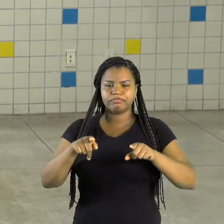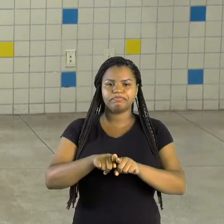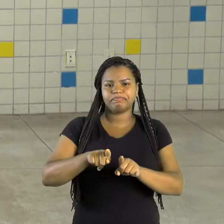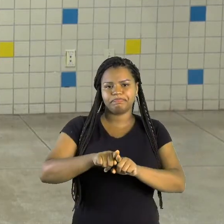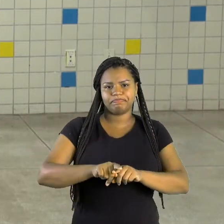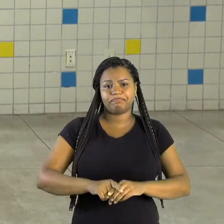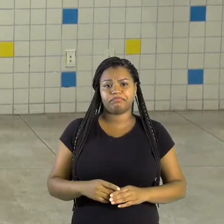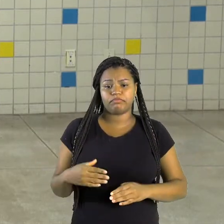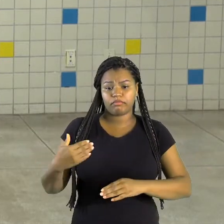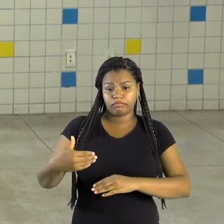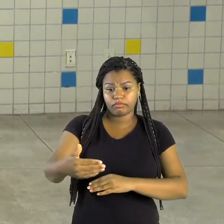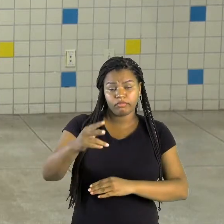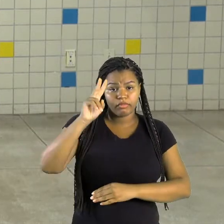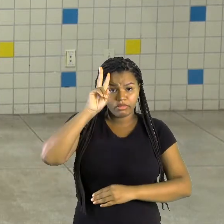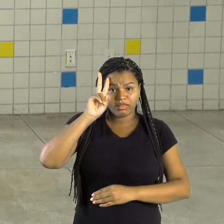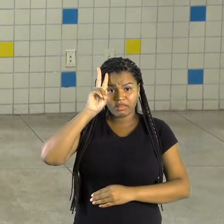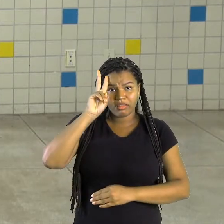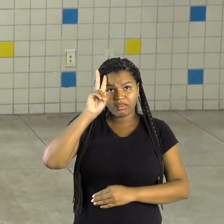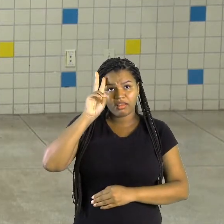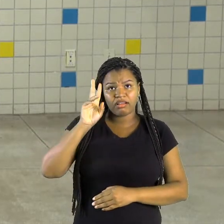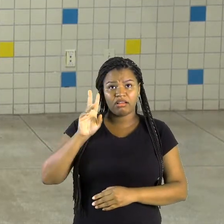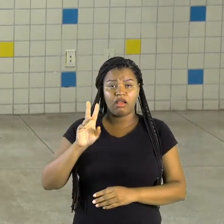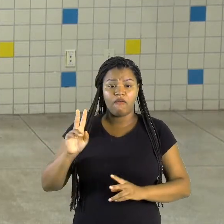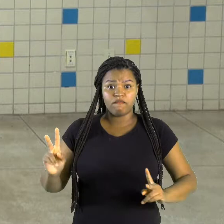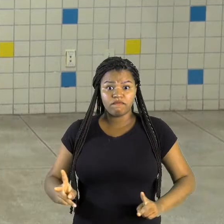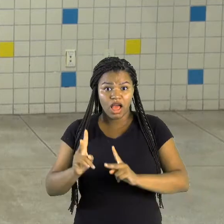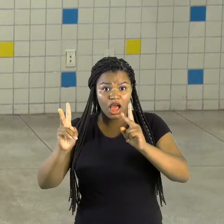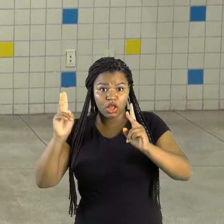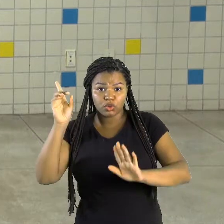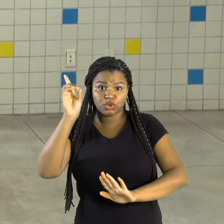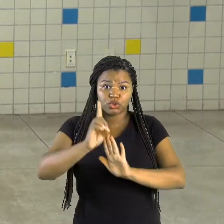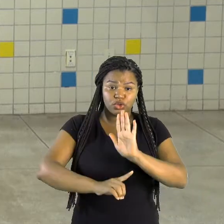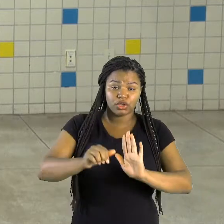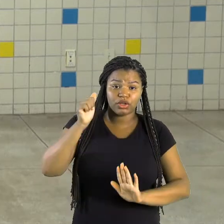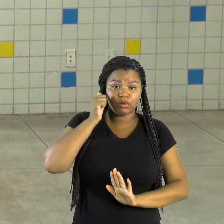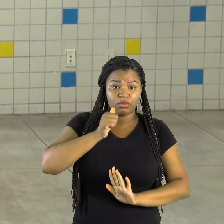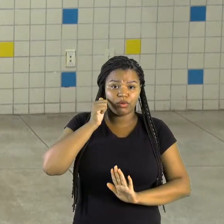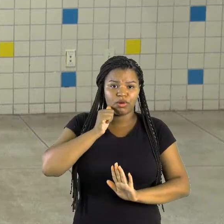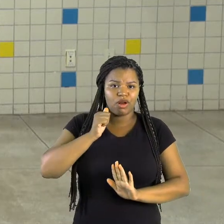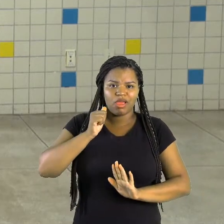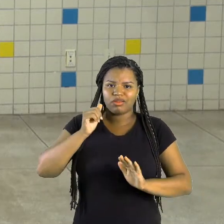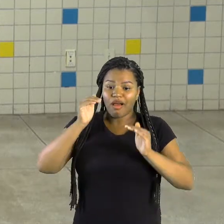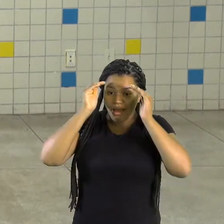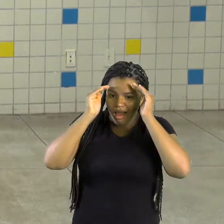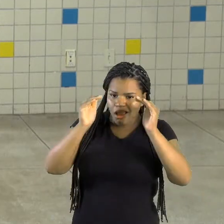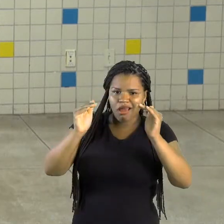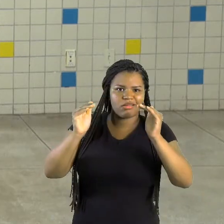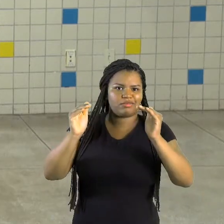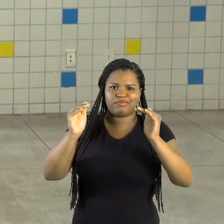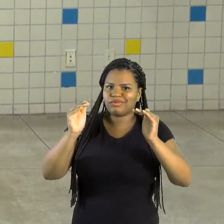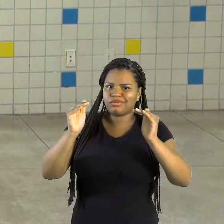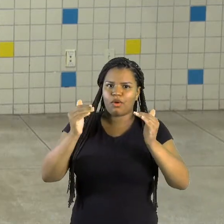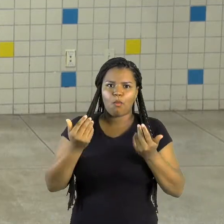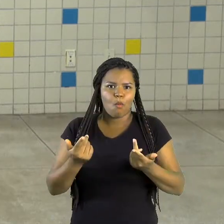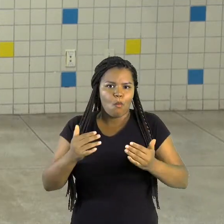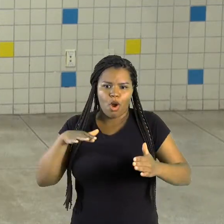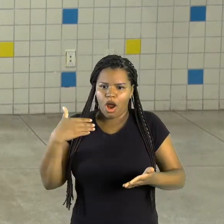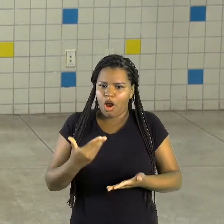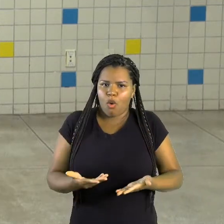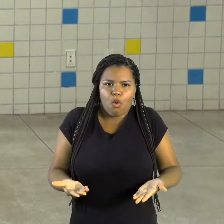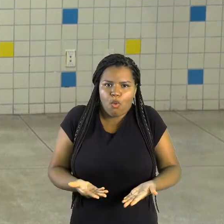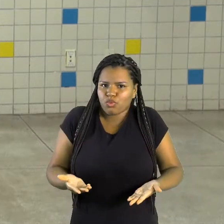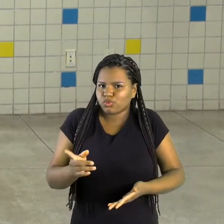decorrer da história, nem sempre os valores e direitos das mulheres foram respeitados como são nos dias atuais.